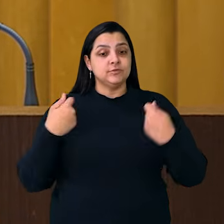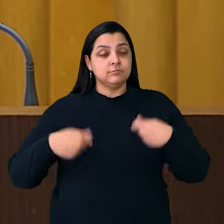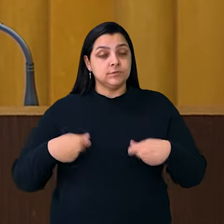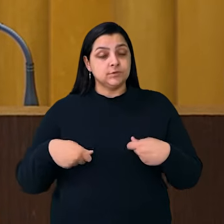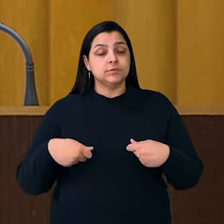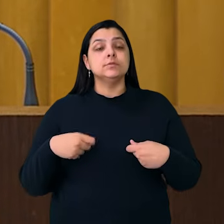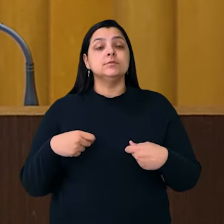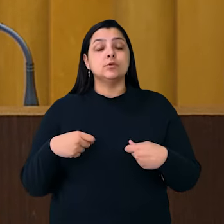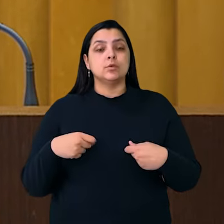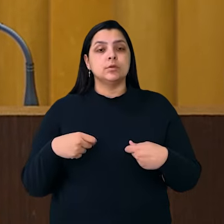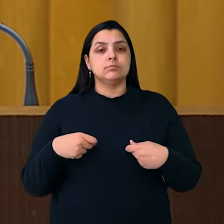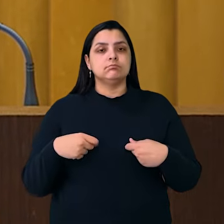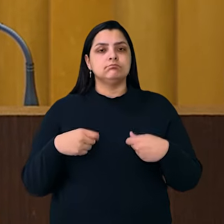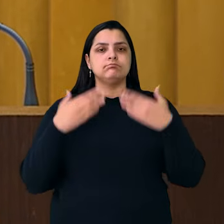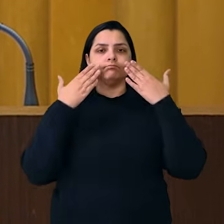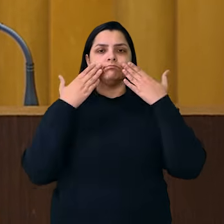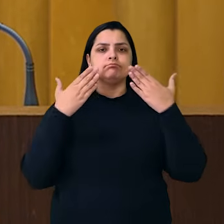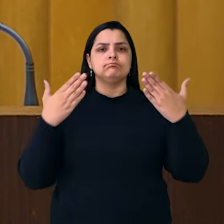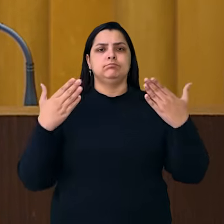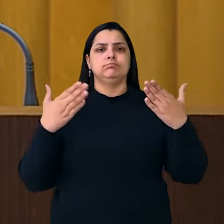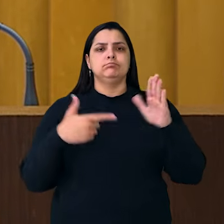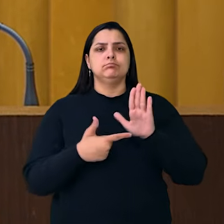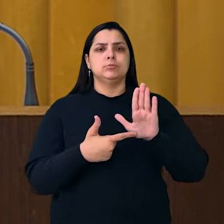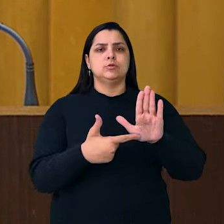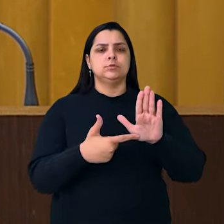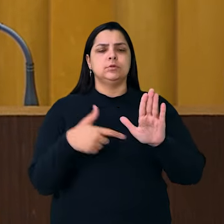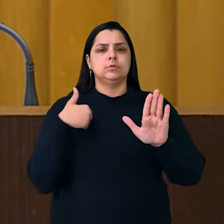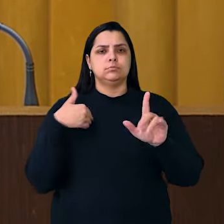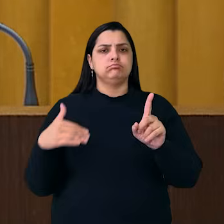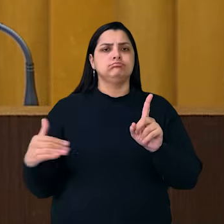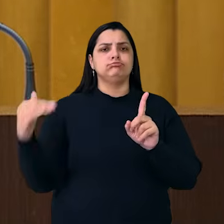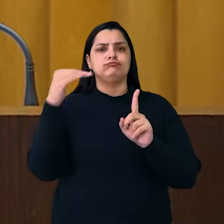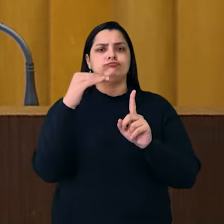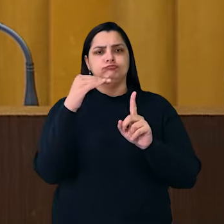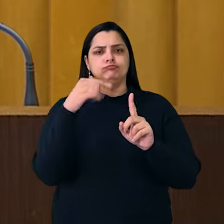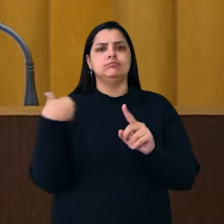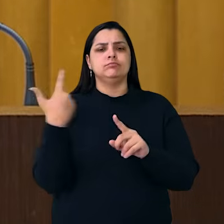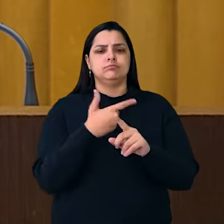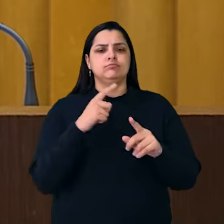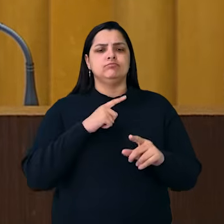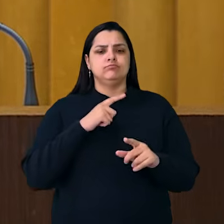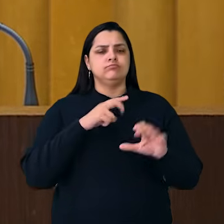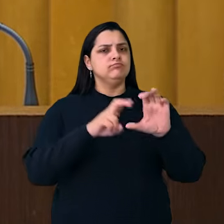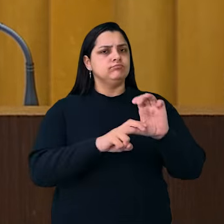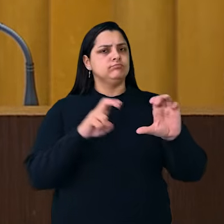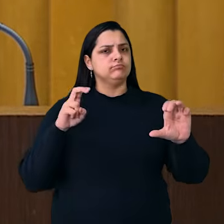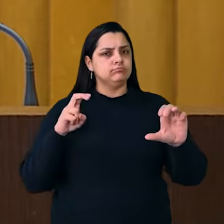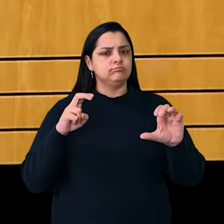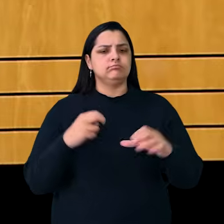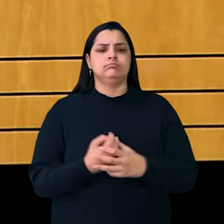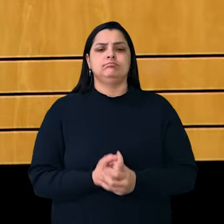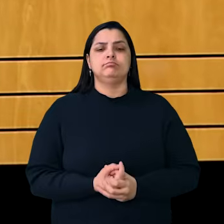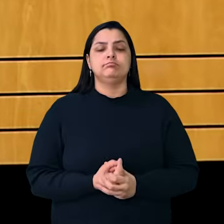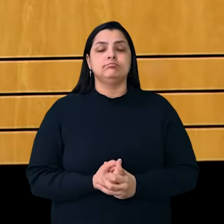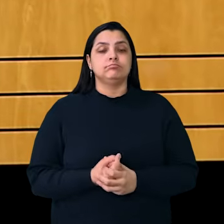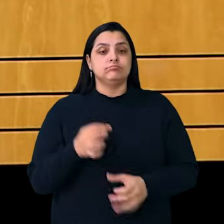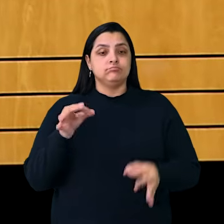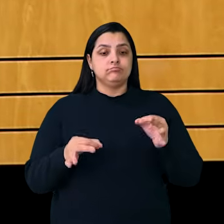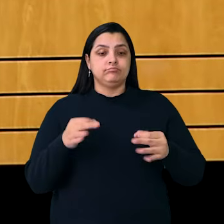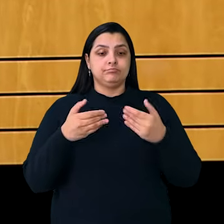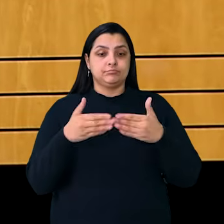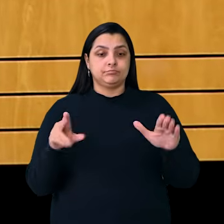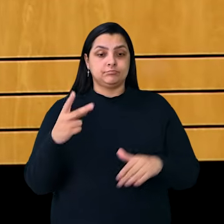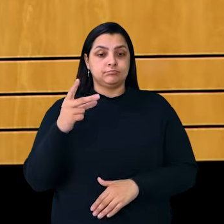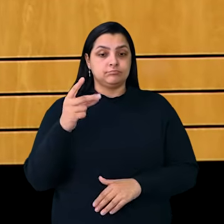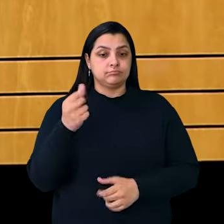precisamos reafirmar a nossa soberania, a nossa independência. Na sessão de abertura